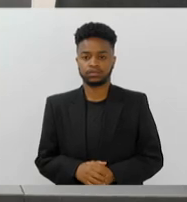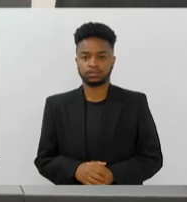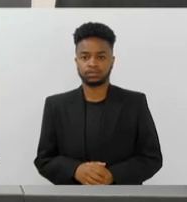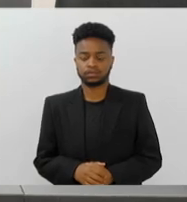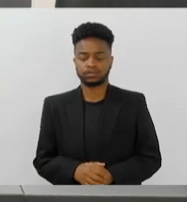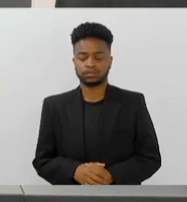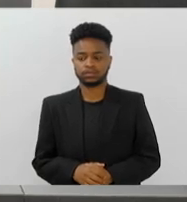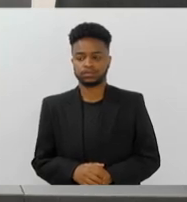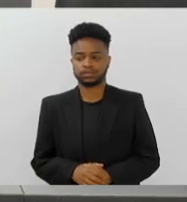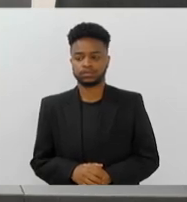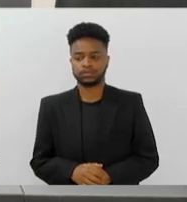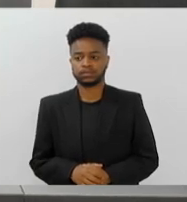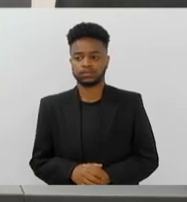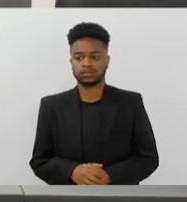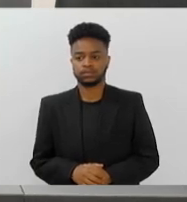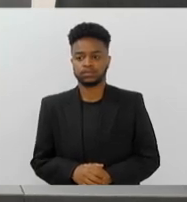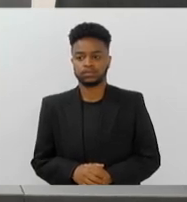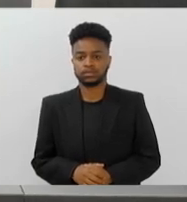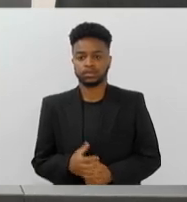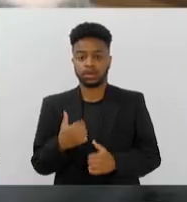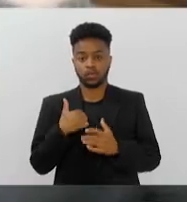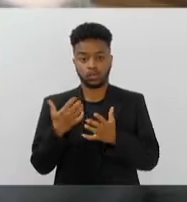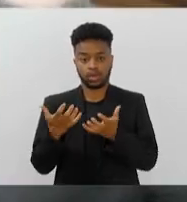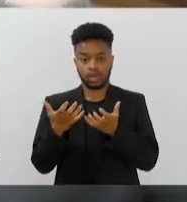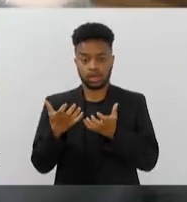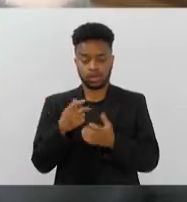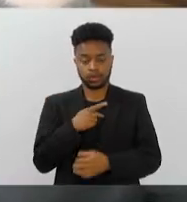Desculpa. Eu queria, senhor presidente,